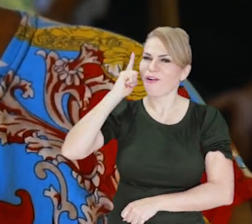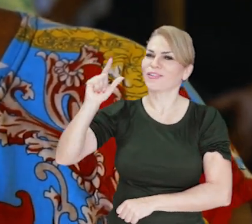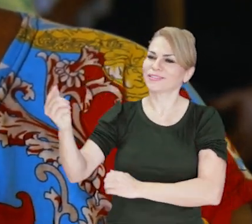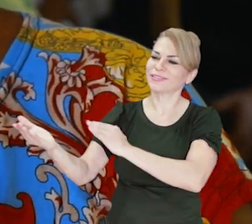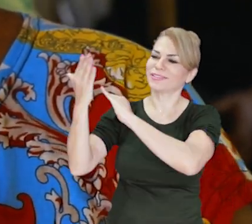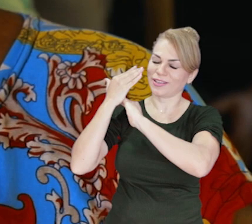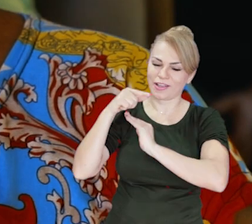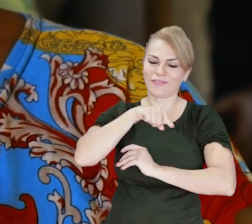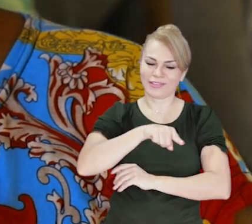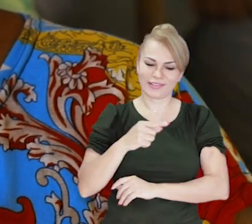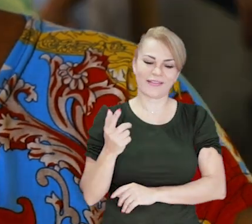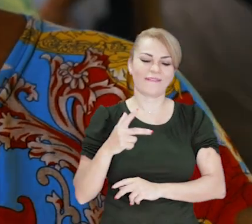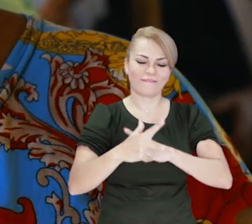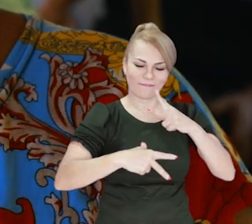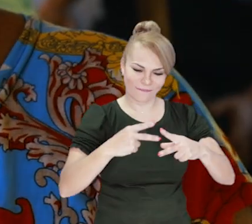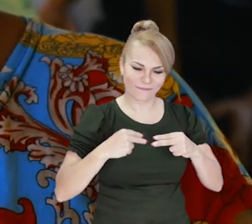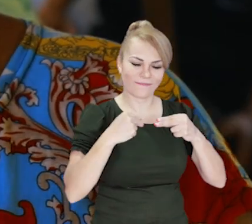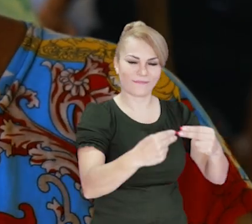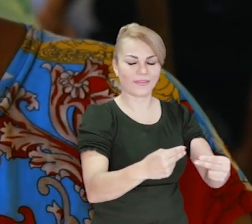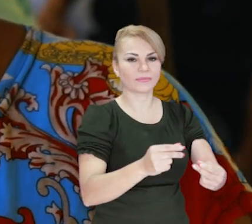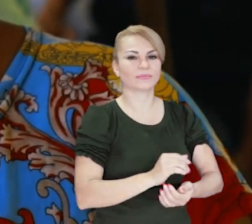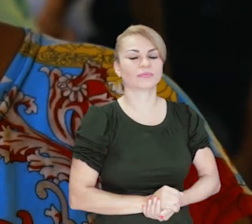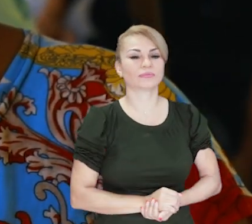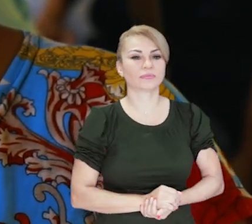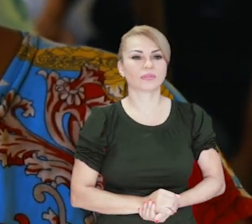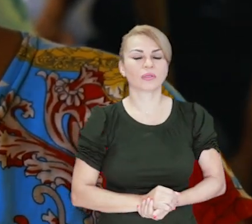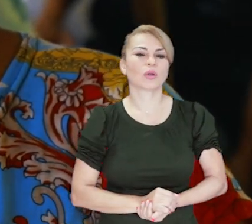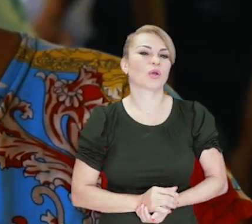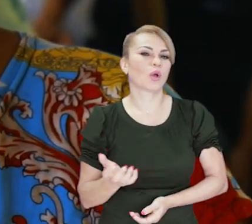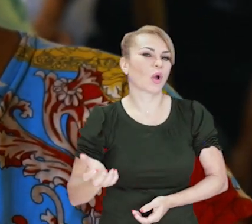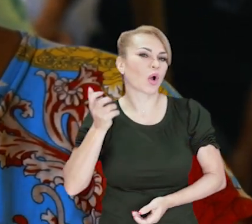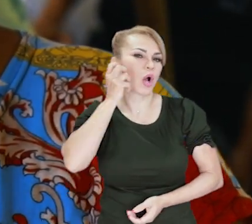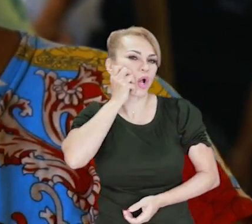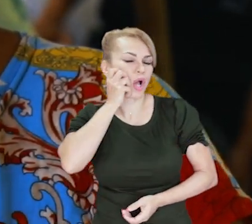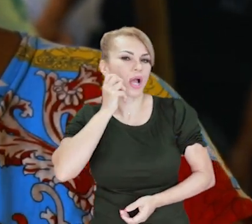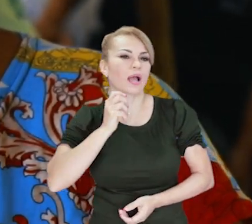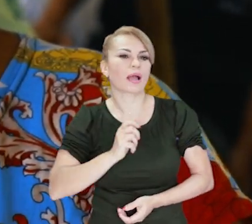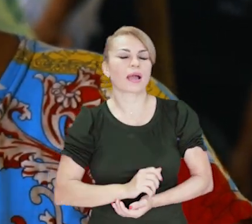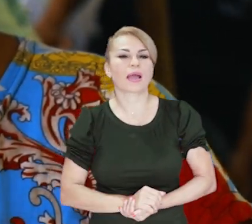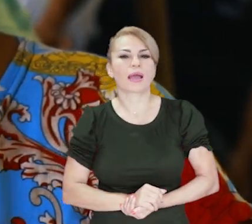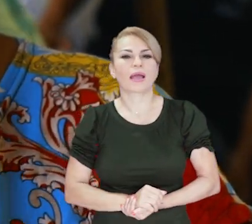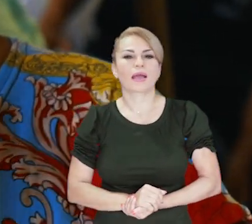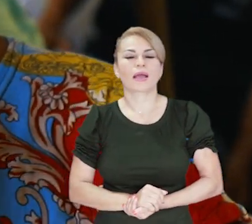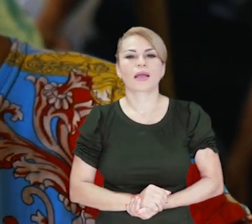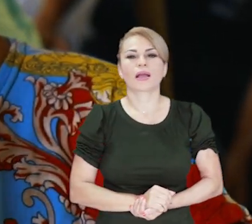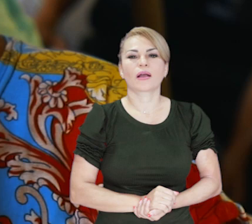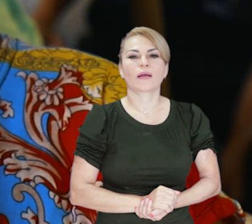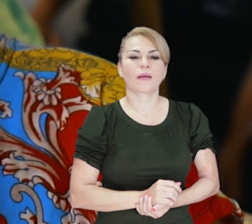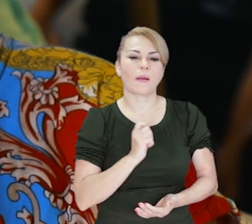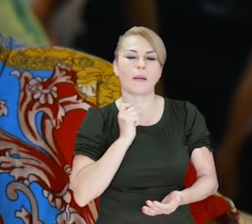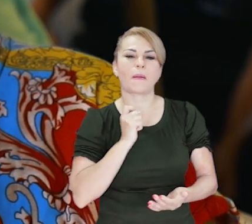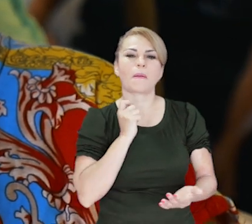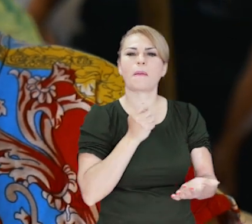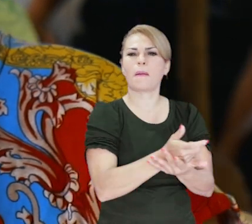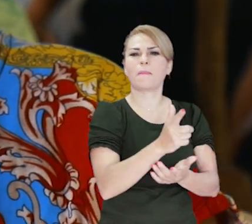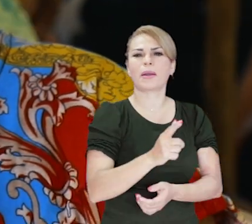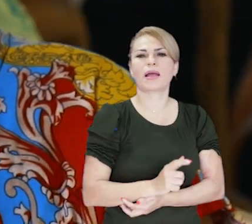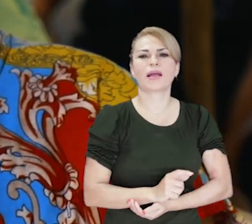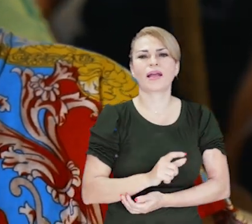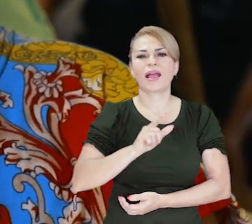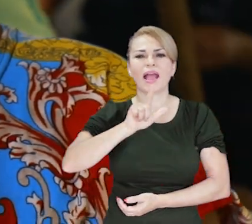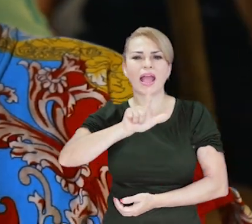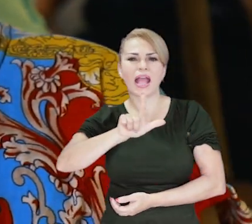Eu digo, se sair teu dinheiro, vovó não vai comprar telefone de Elixir, não, porque minha filha diz, mãe, compre no Elixir pra ele, que tem tantos